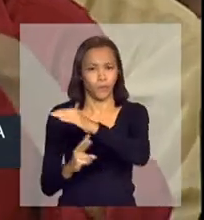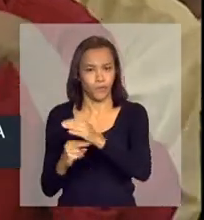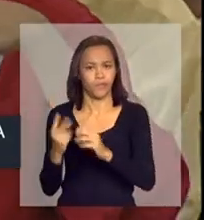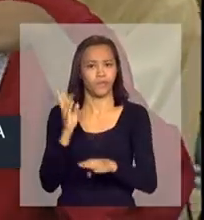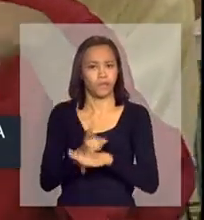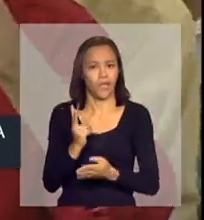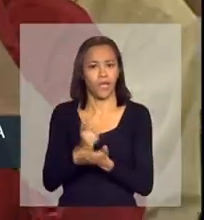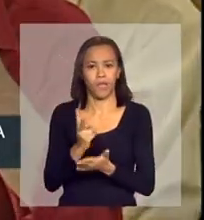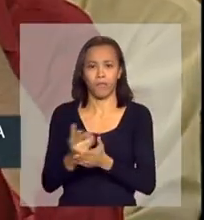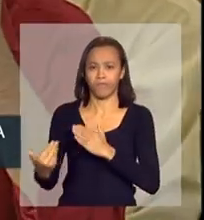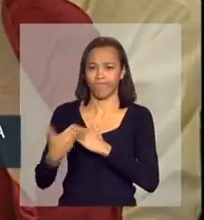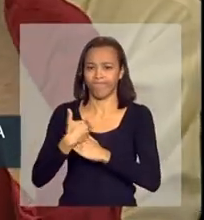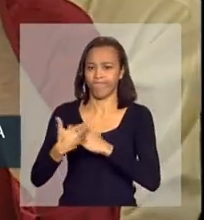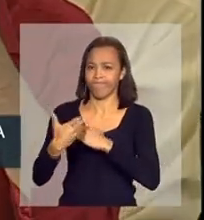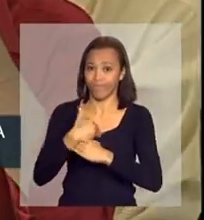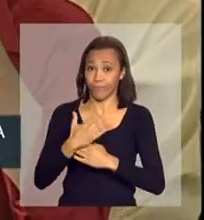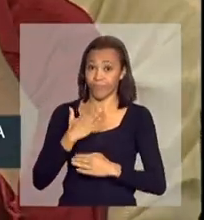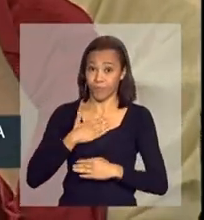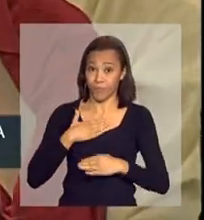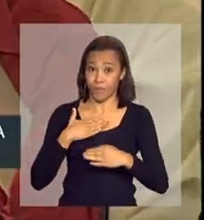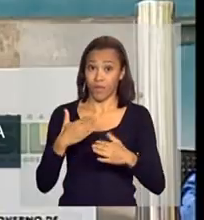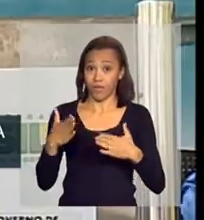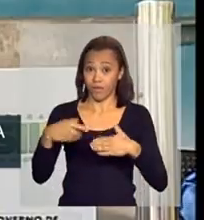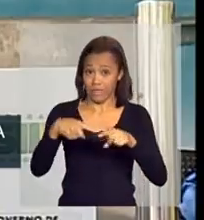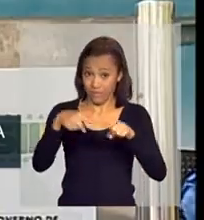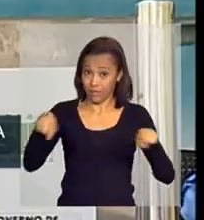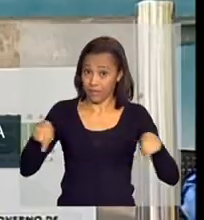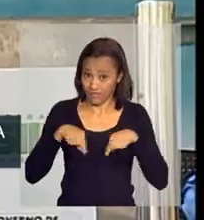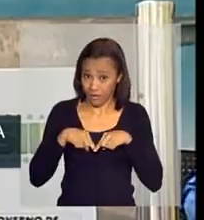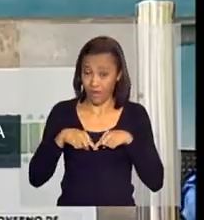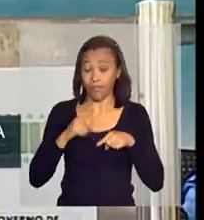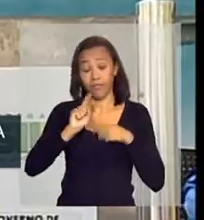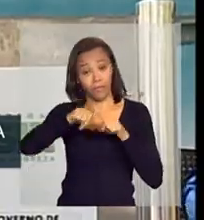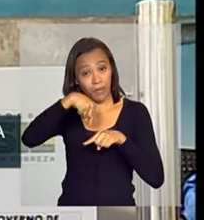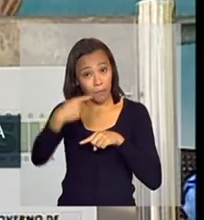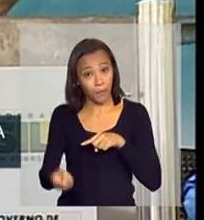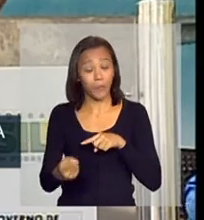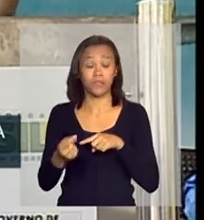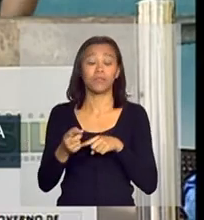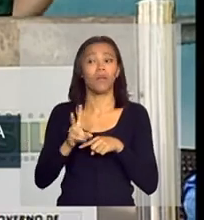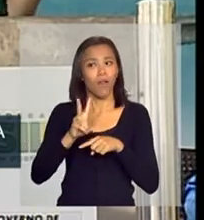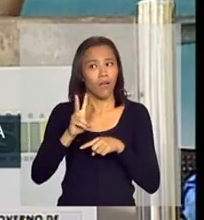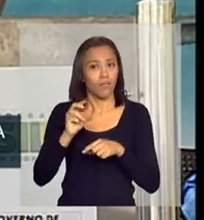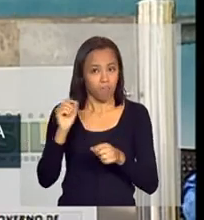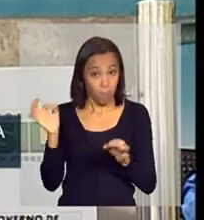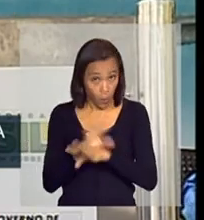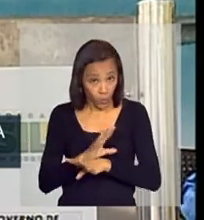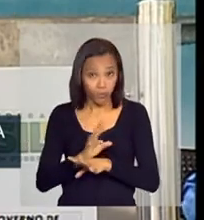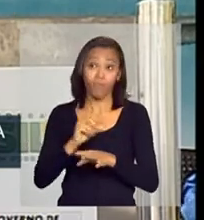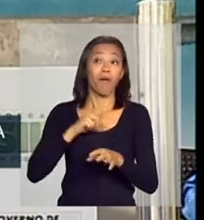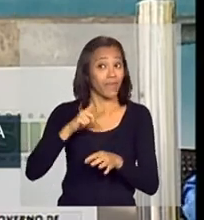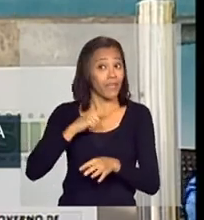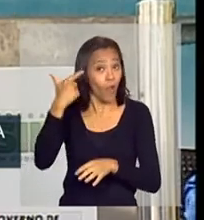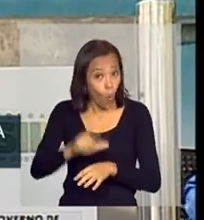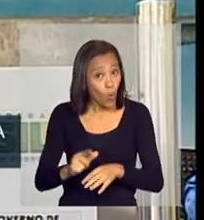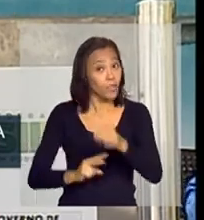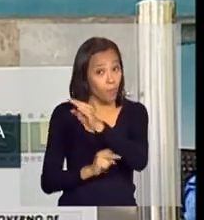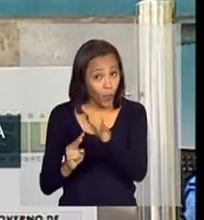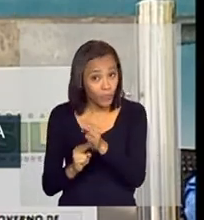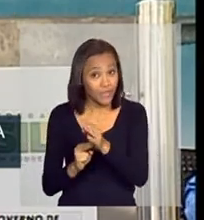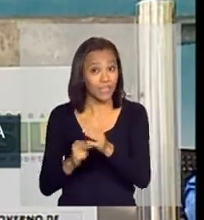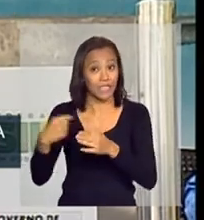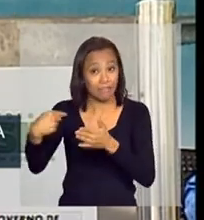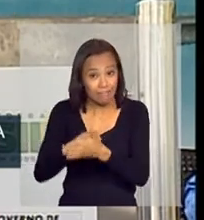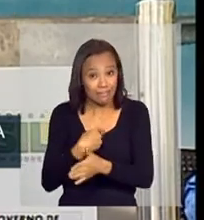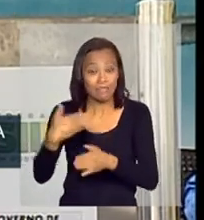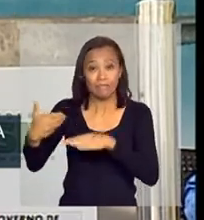E aí a gente olhava o Deda chegar e falava assim, depois que ele fazia a ponte, vai ter outra ponte. E aí ele